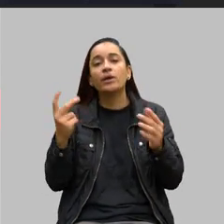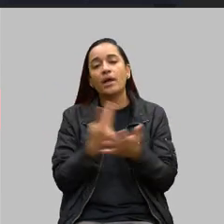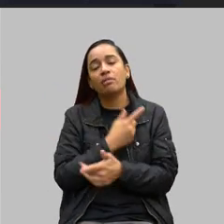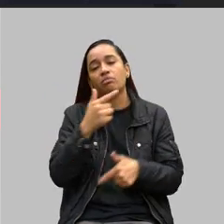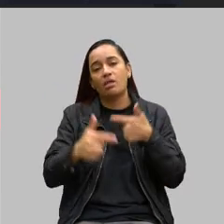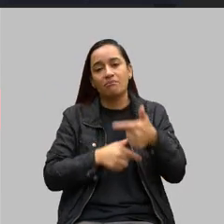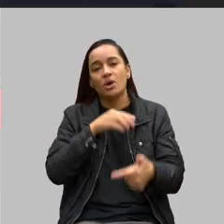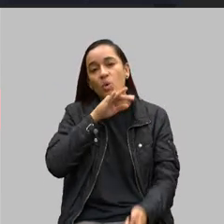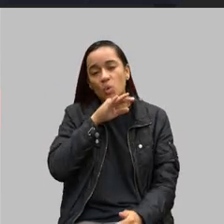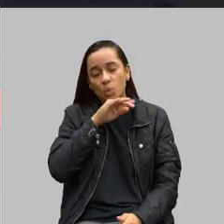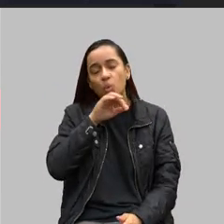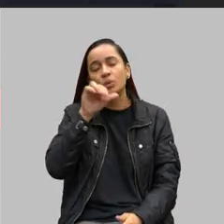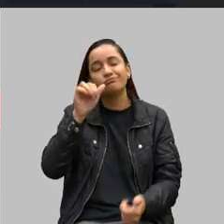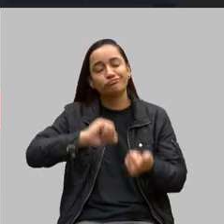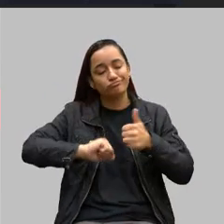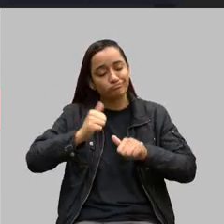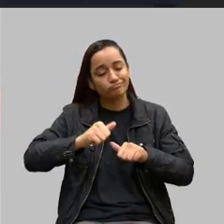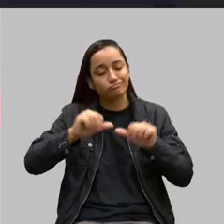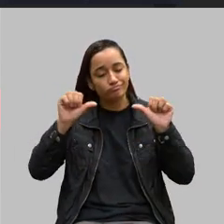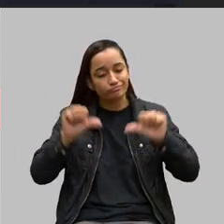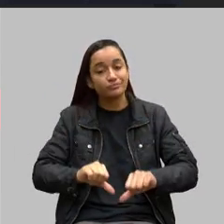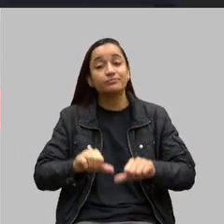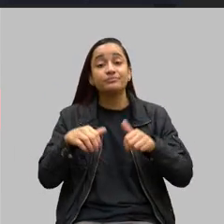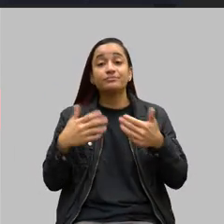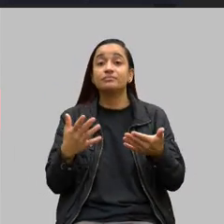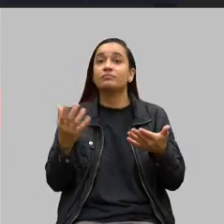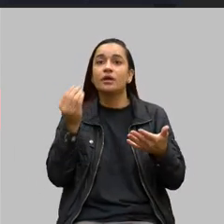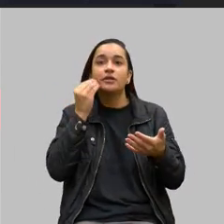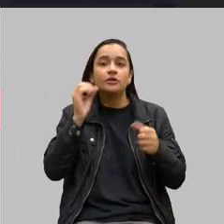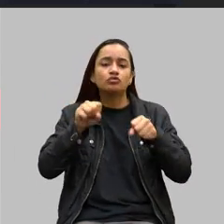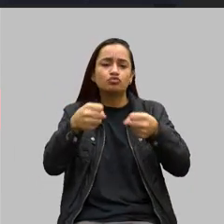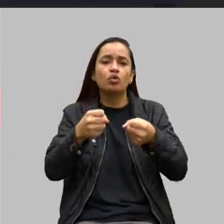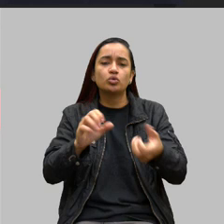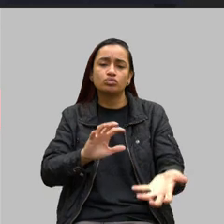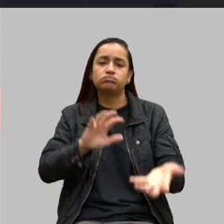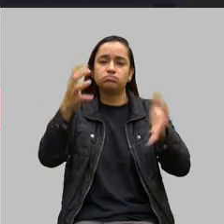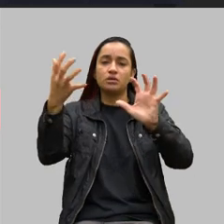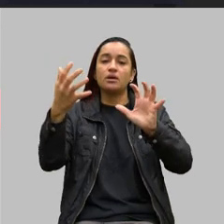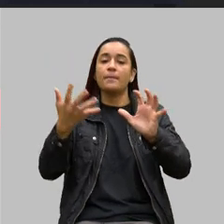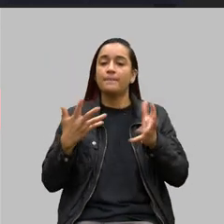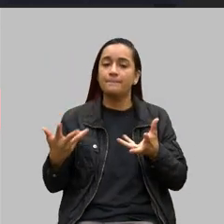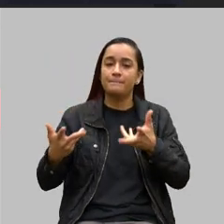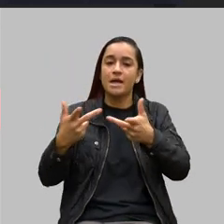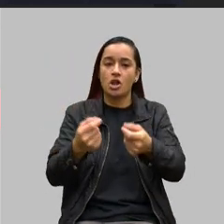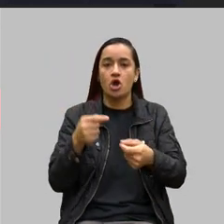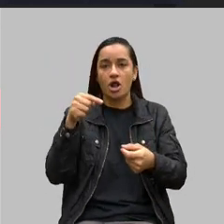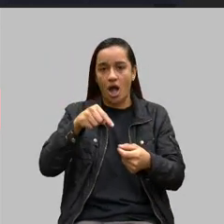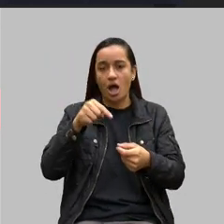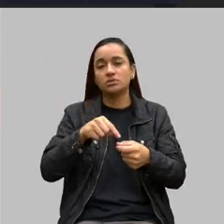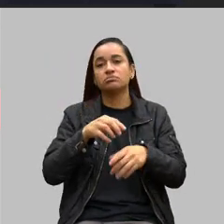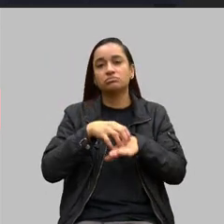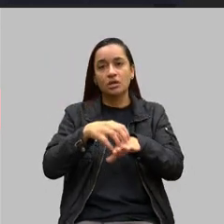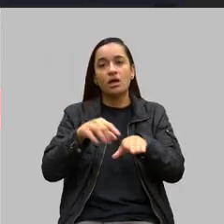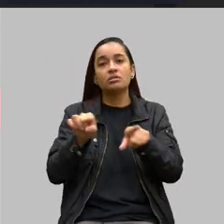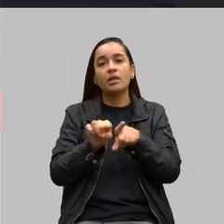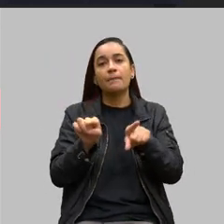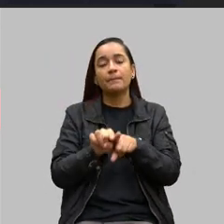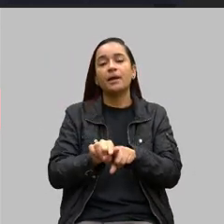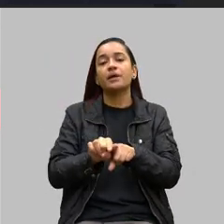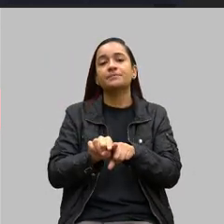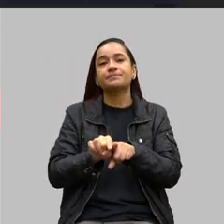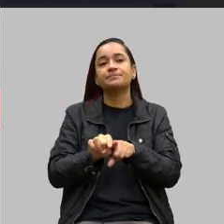então nós estamos aí num esforço muito grande de né renovar essa Frota em diretriz inclusive com as linhas né de de